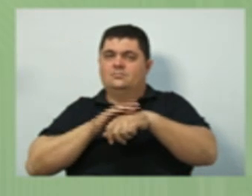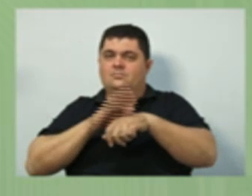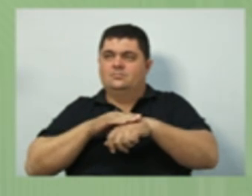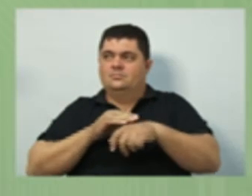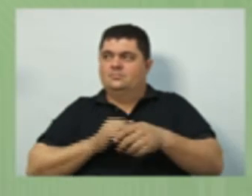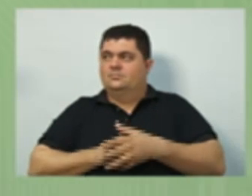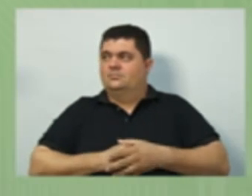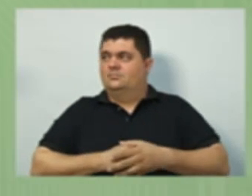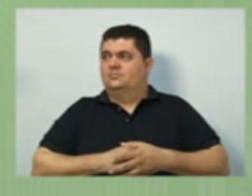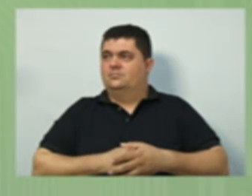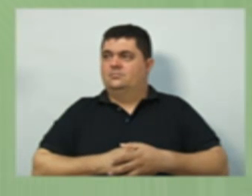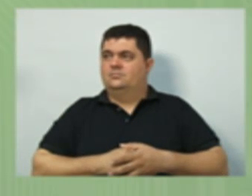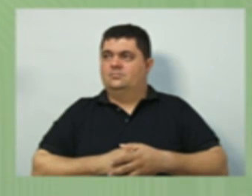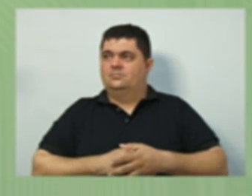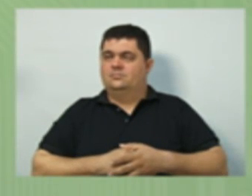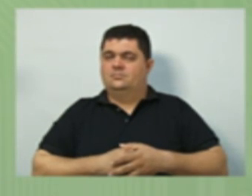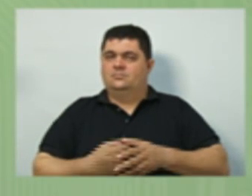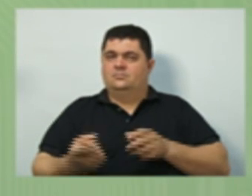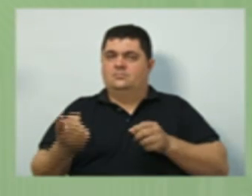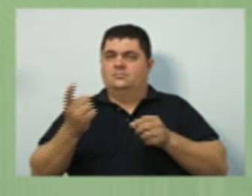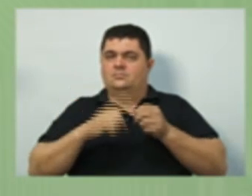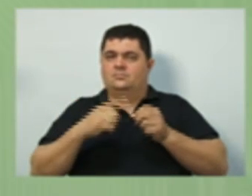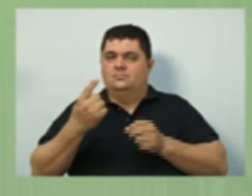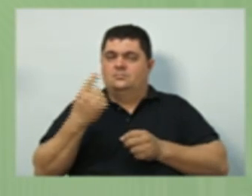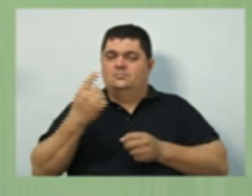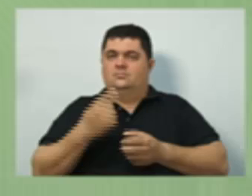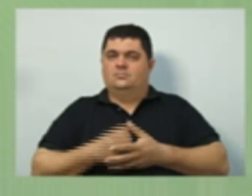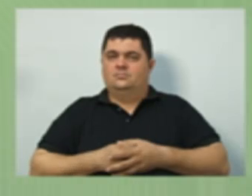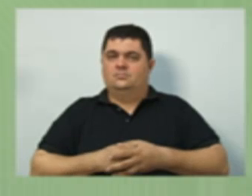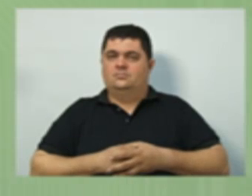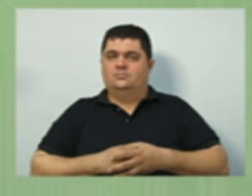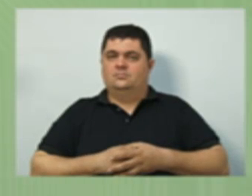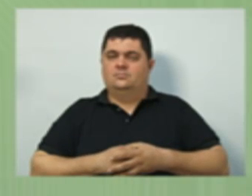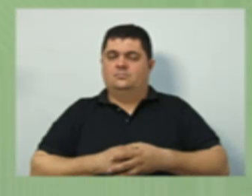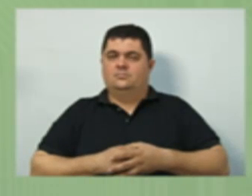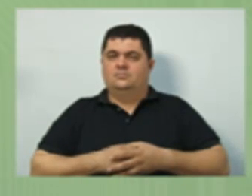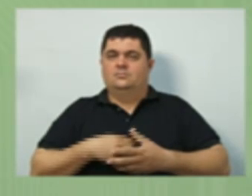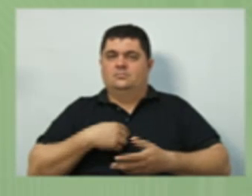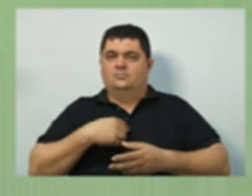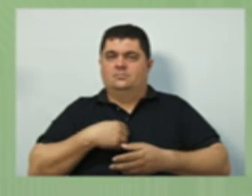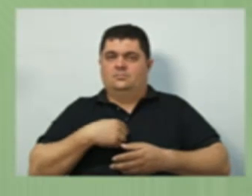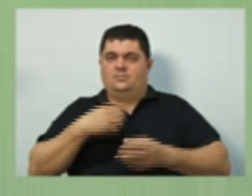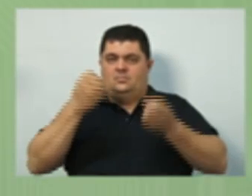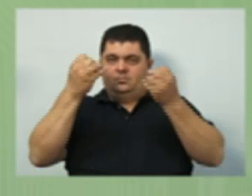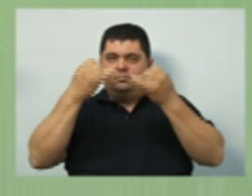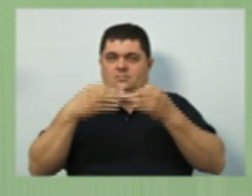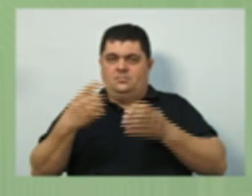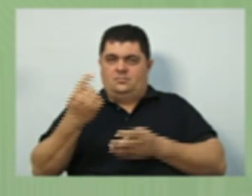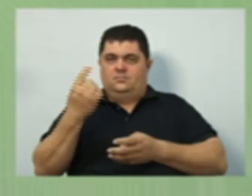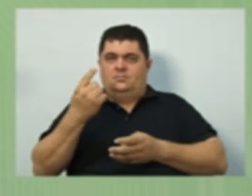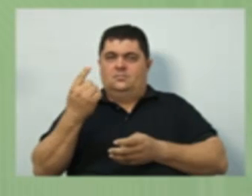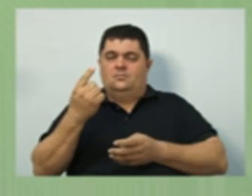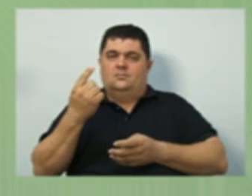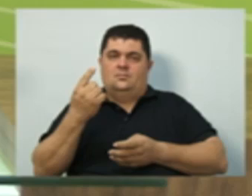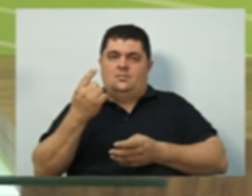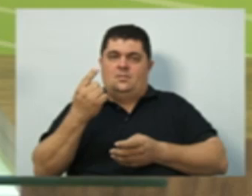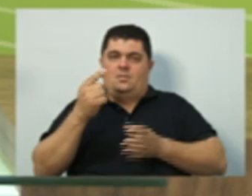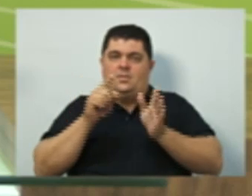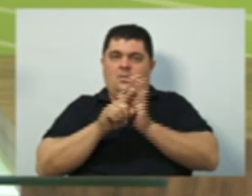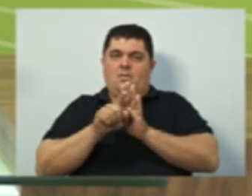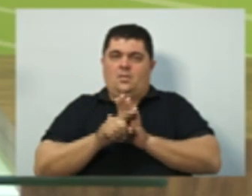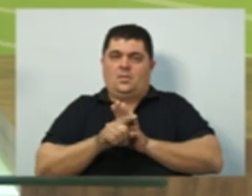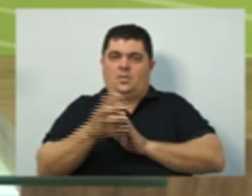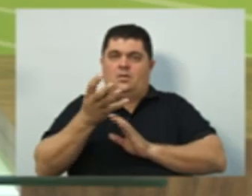Volta para a primeira questão aqui, professor. Olha só, professora Eliane, trazendo um pouco essa primeira questão, eu